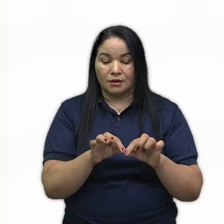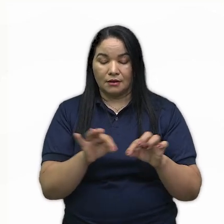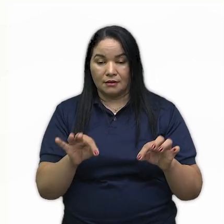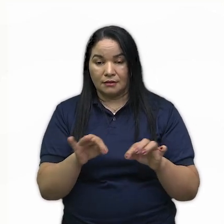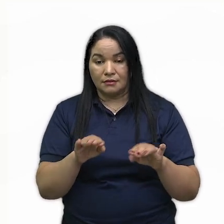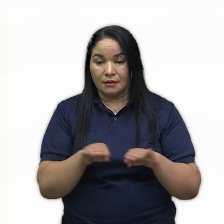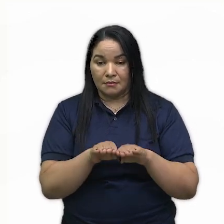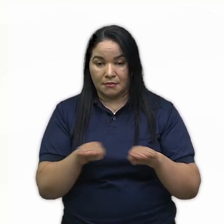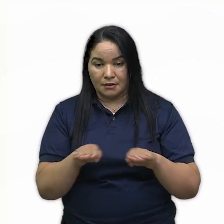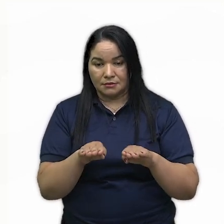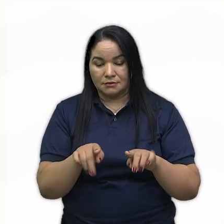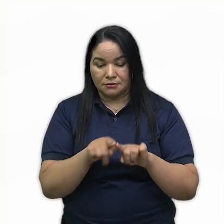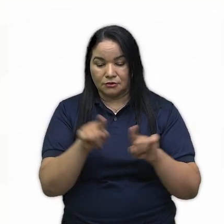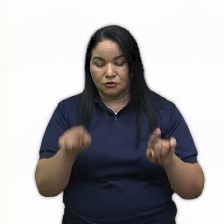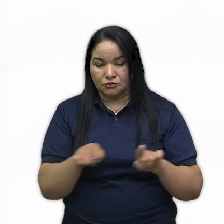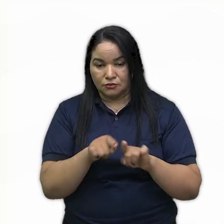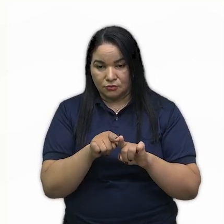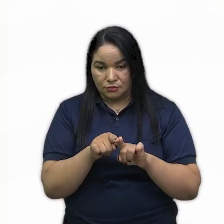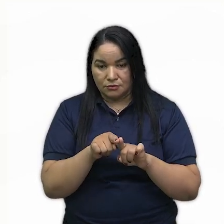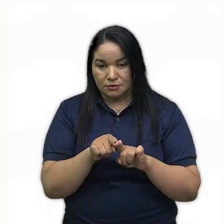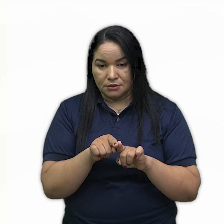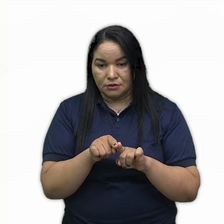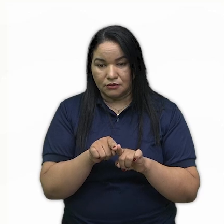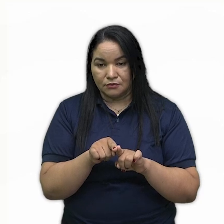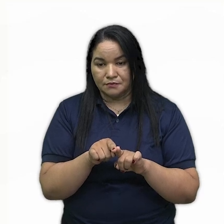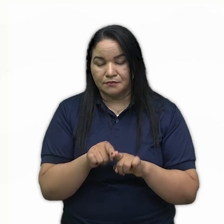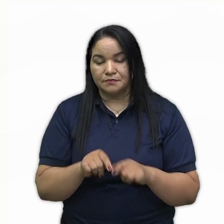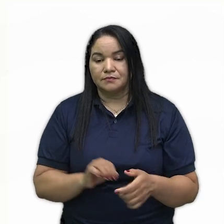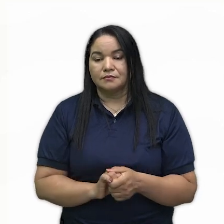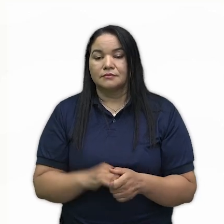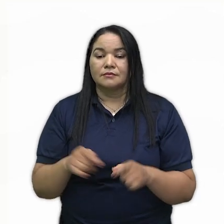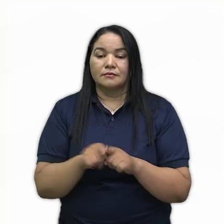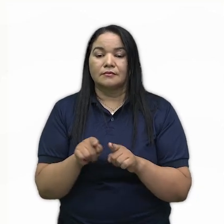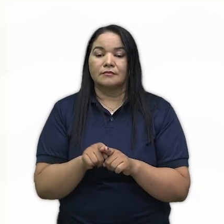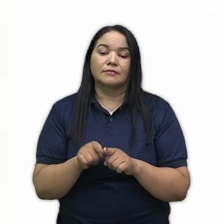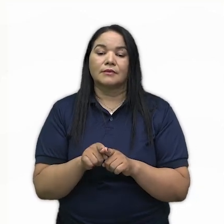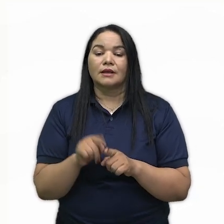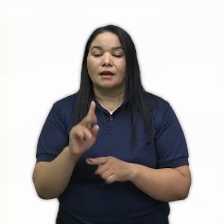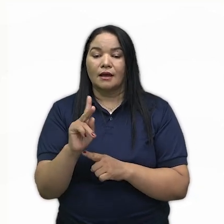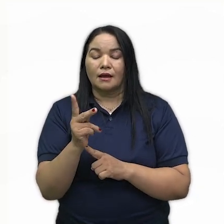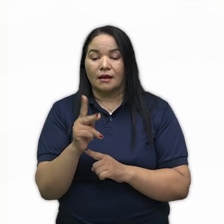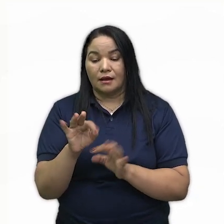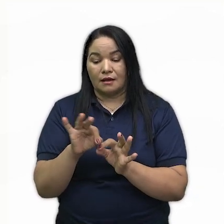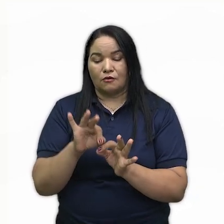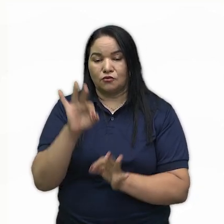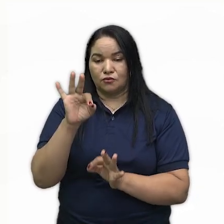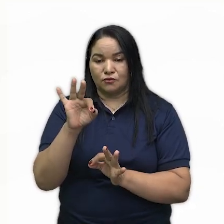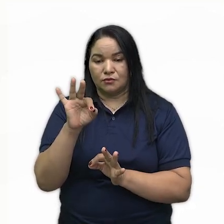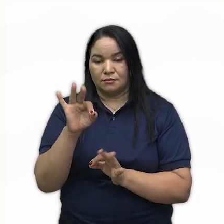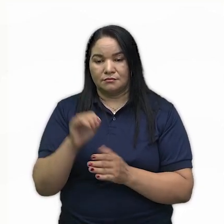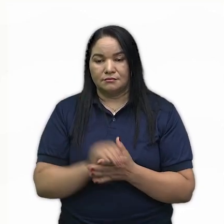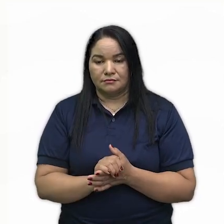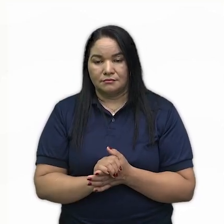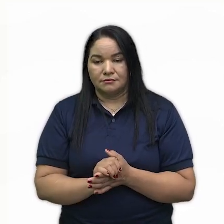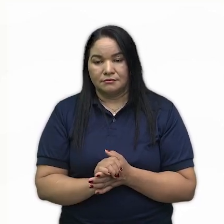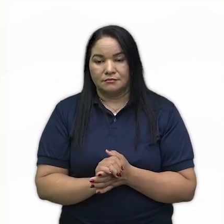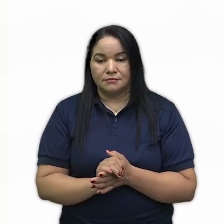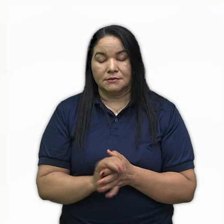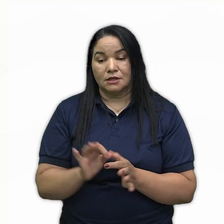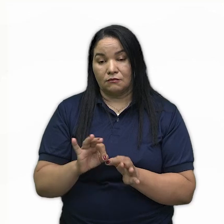do cilindro, que é um círculo, e H é a altura do cilindro, a